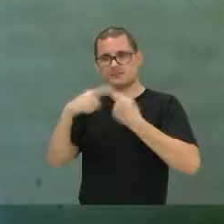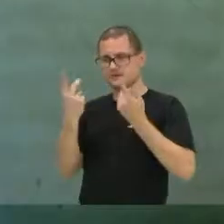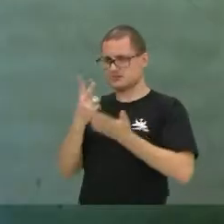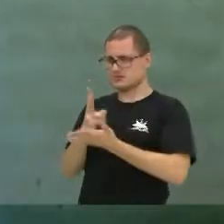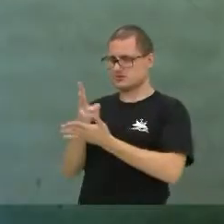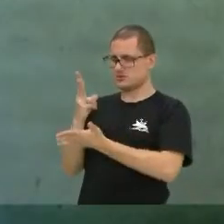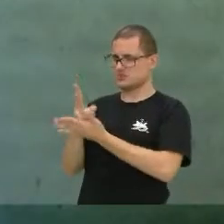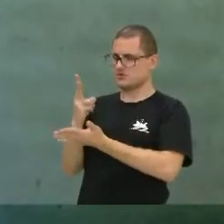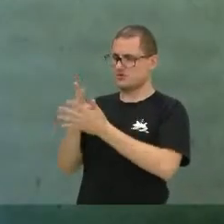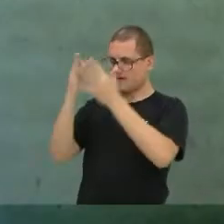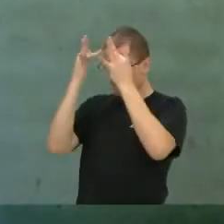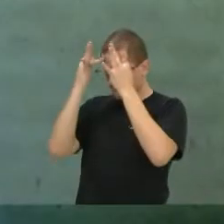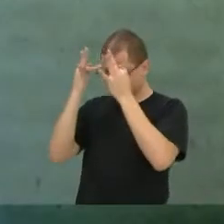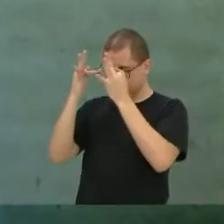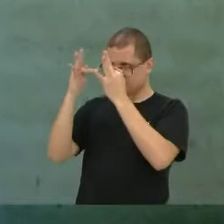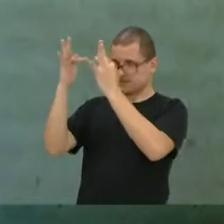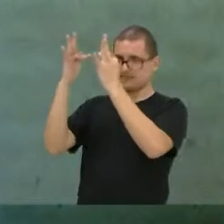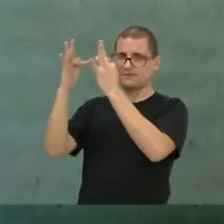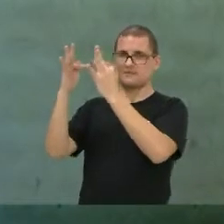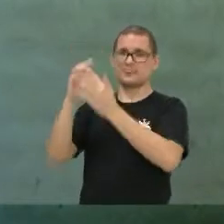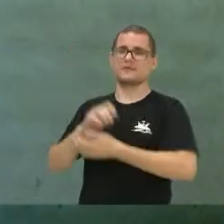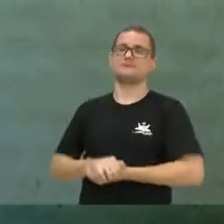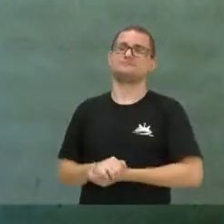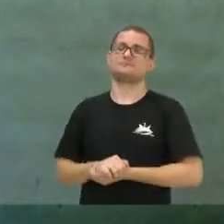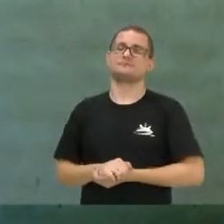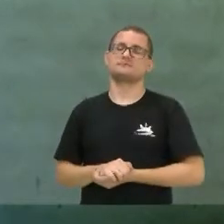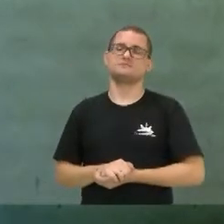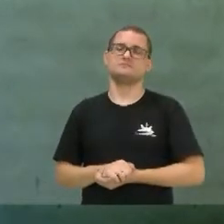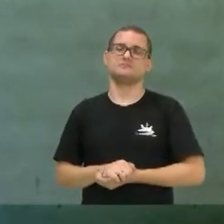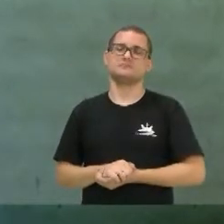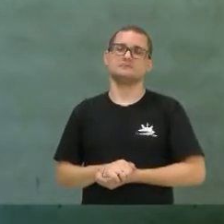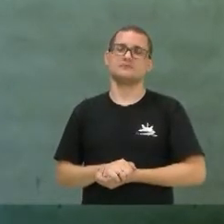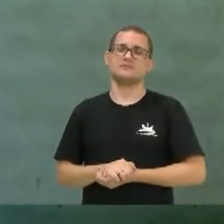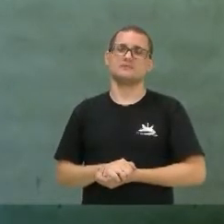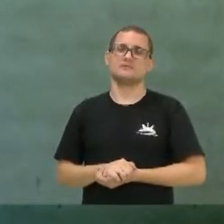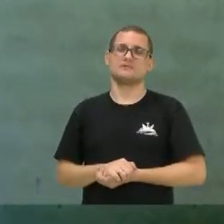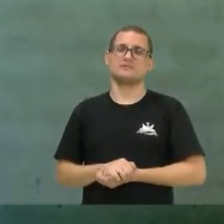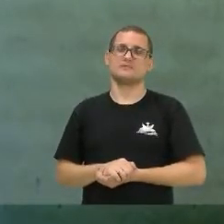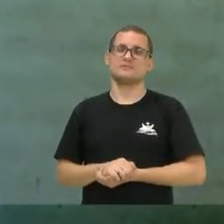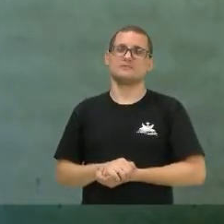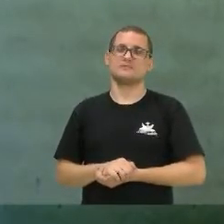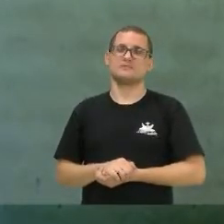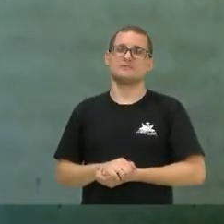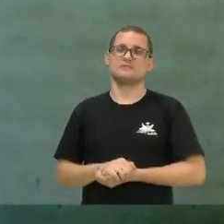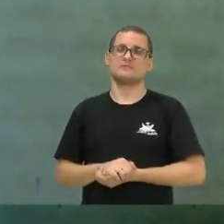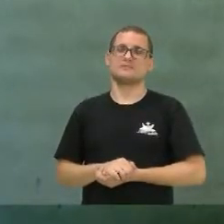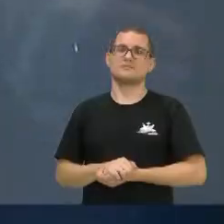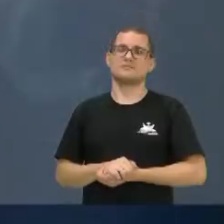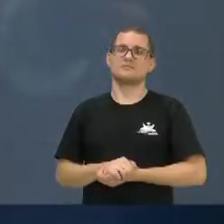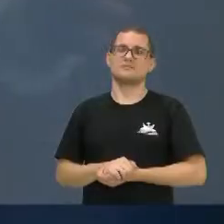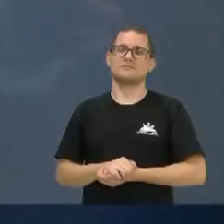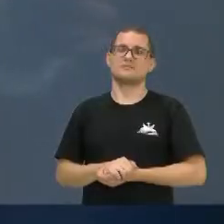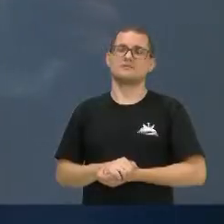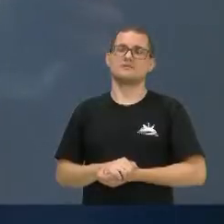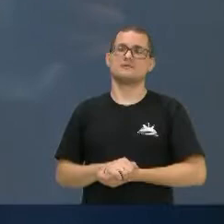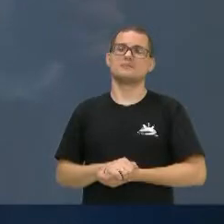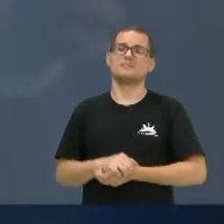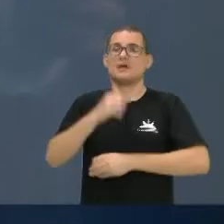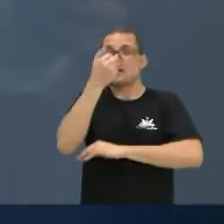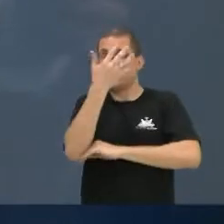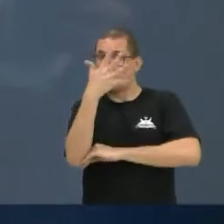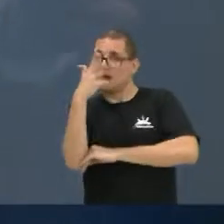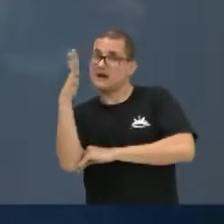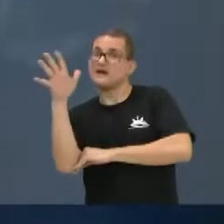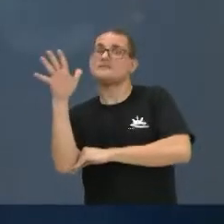a oliveira é imagem do povo de israel e agora oliveira na